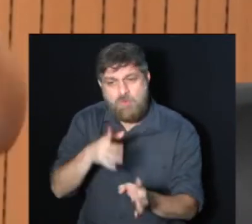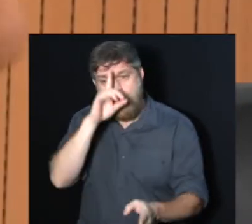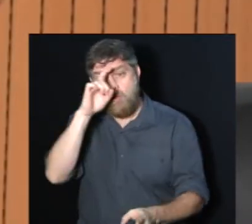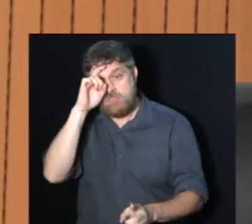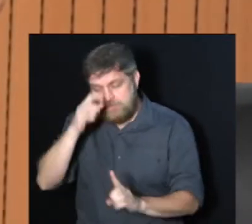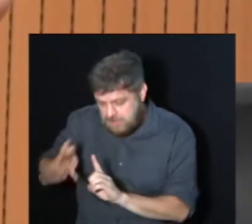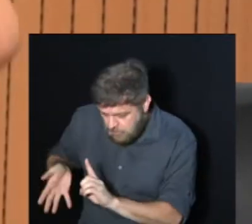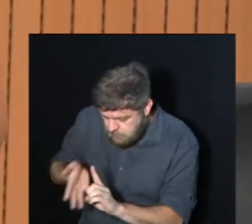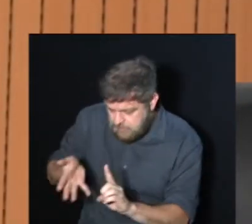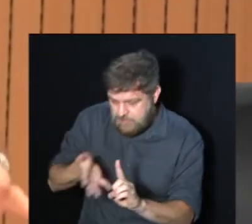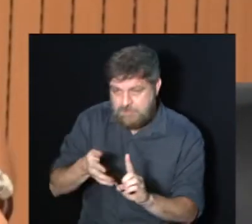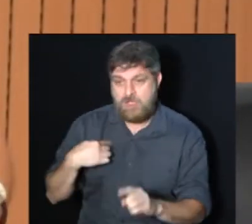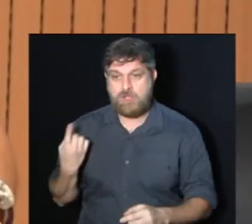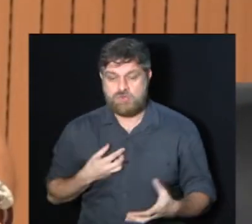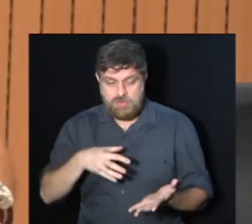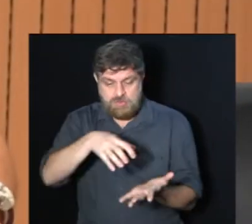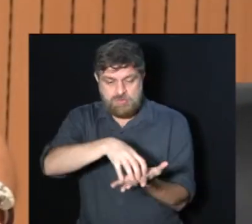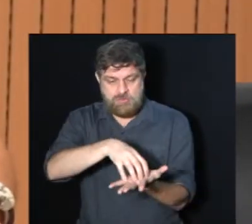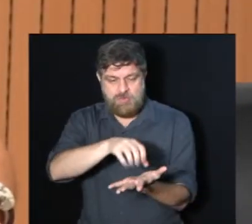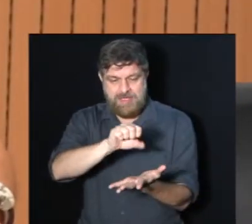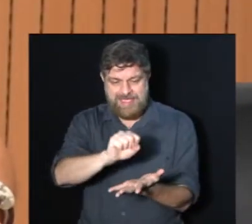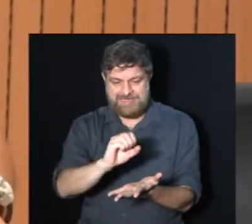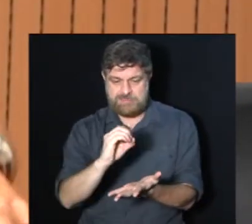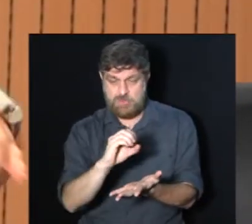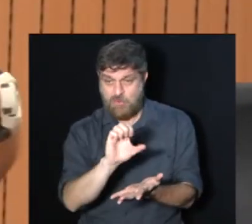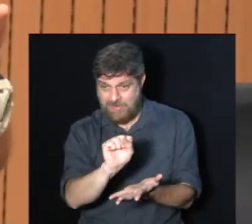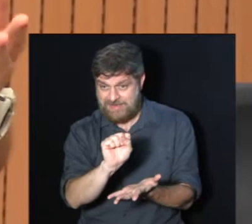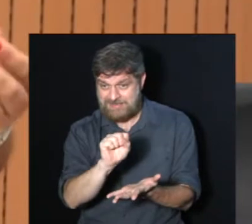SOS, nós